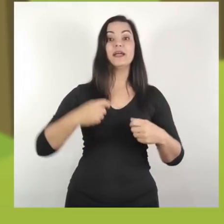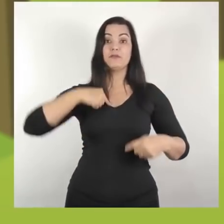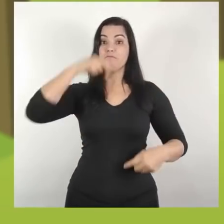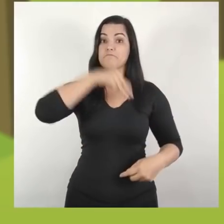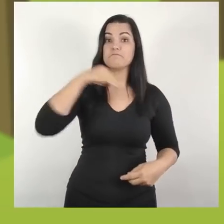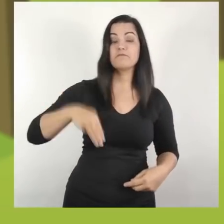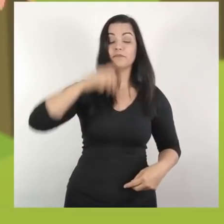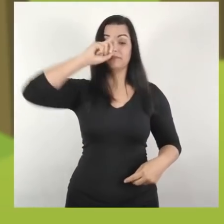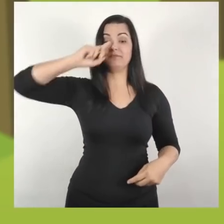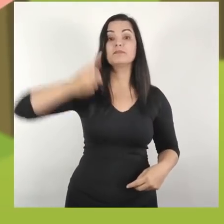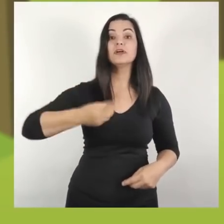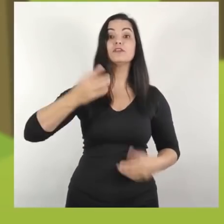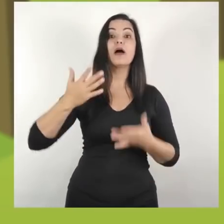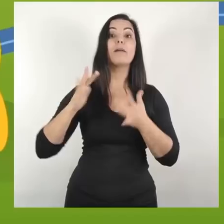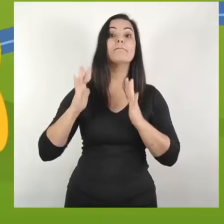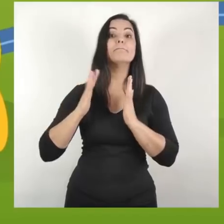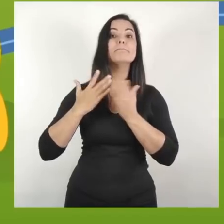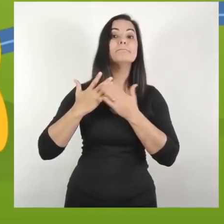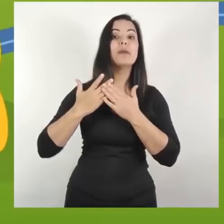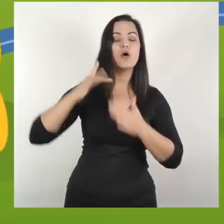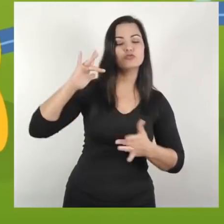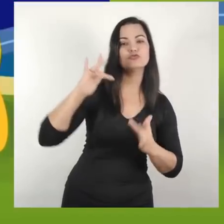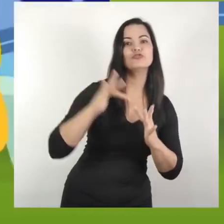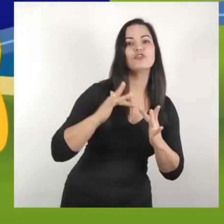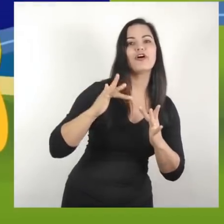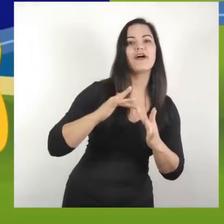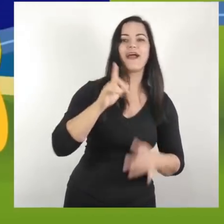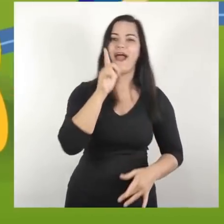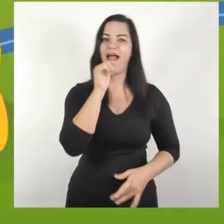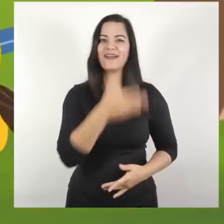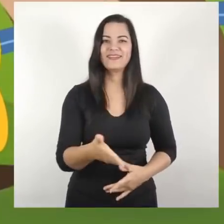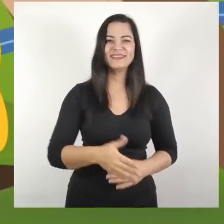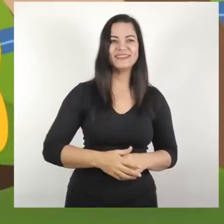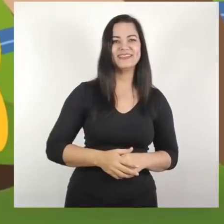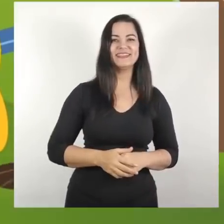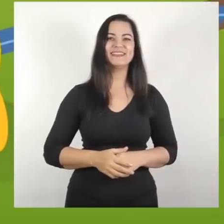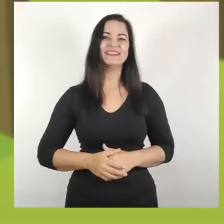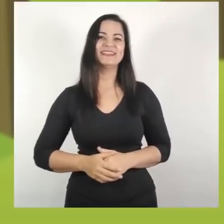O mestre mandou pôr a mão na água.